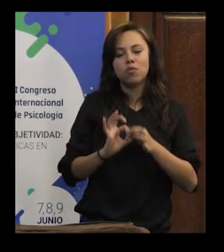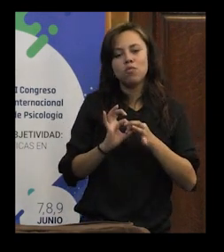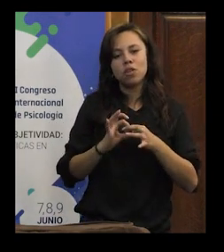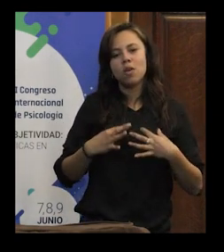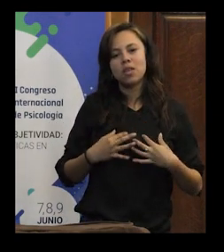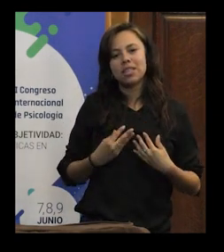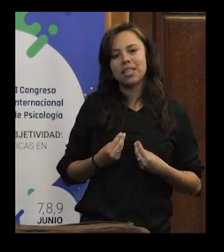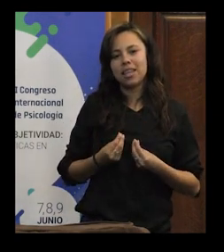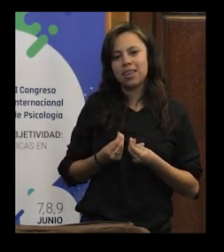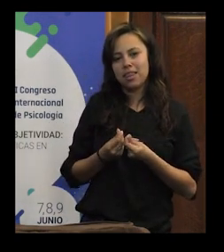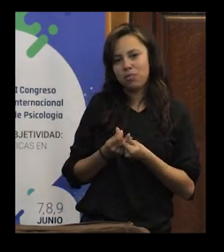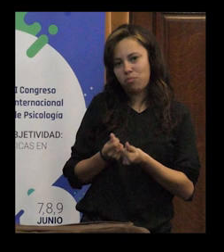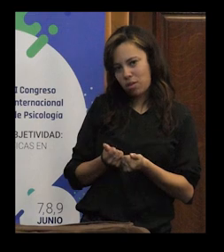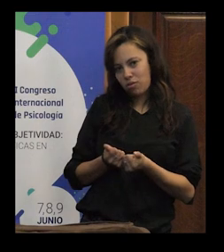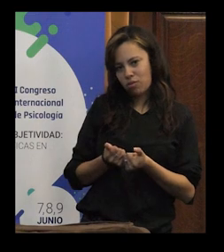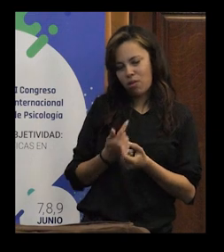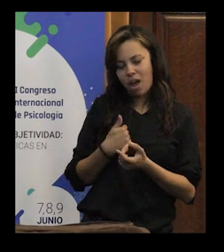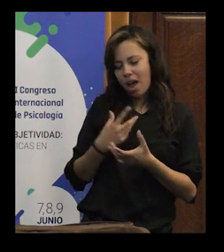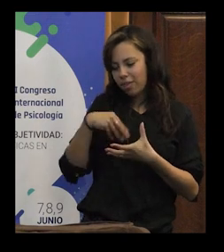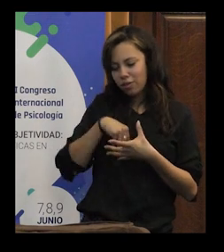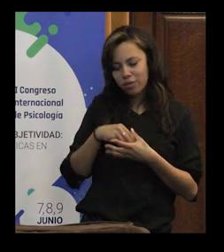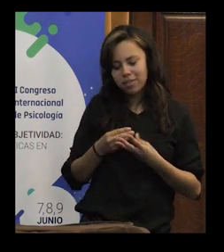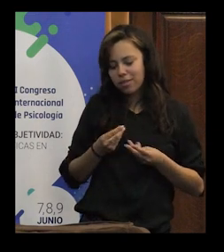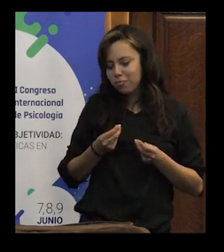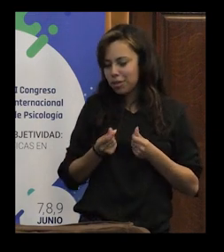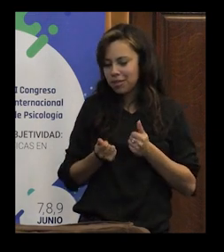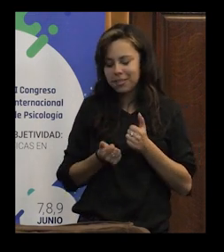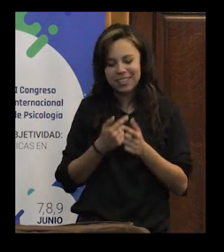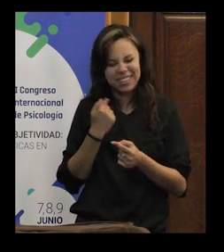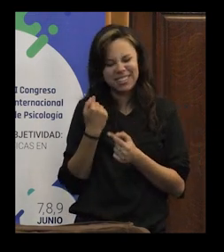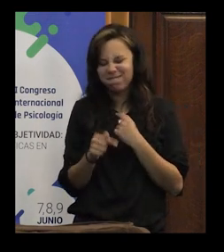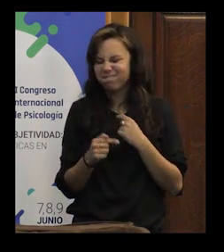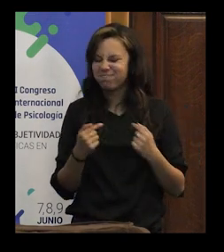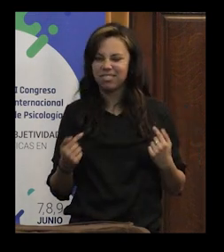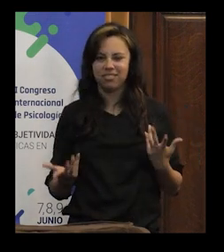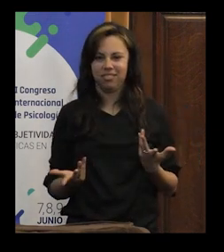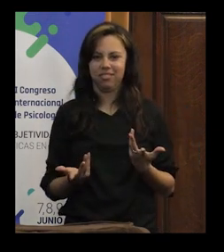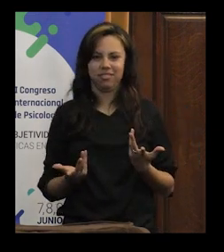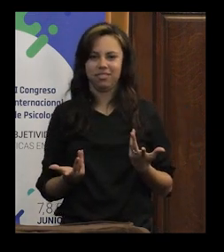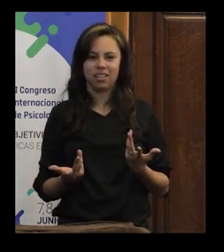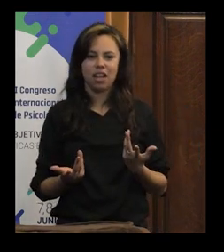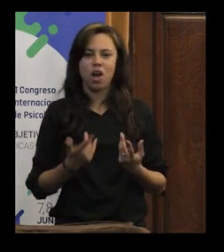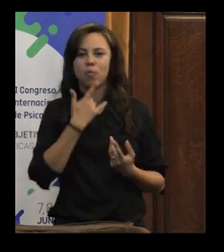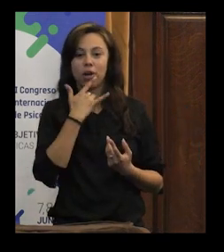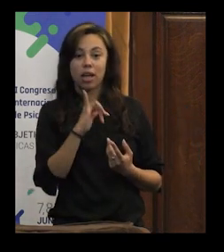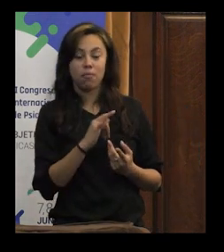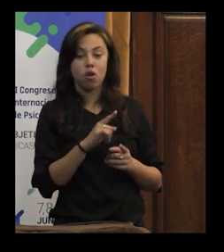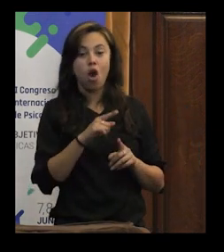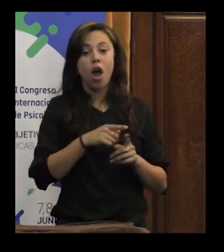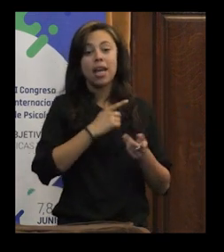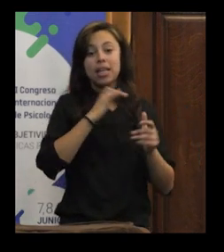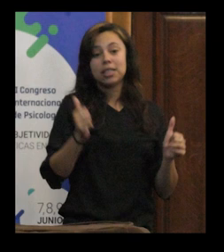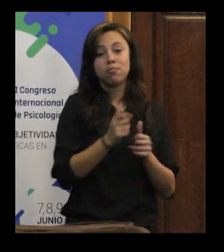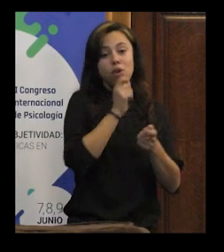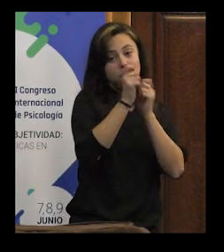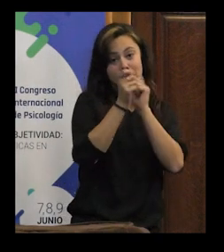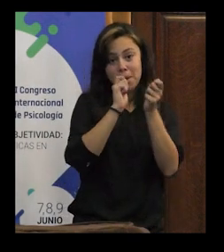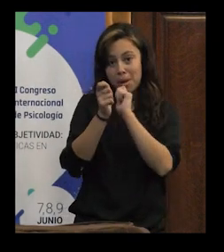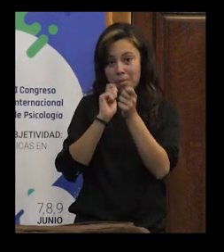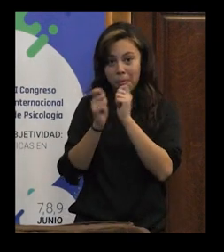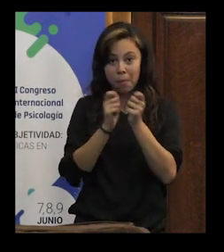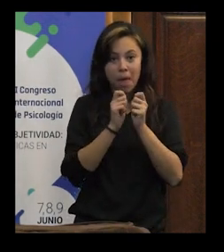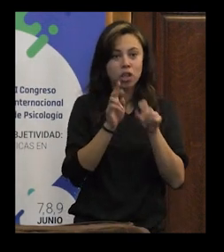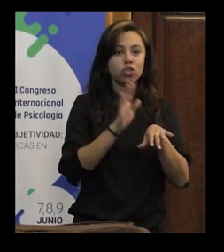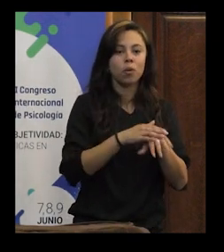lleno de ambivalências. Por exemplo, em la encuesta sobre o tabaco, encuestado situou